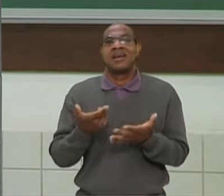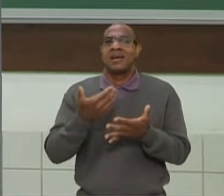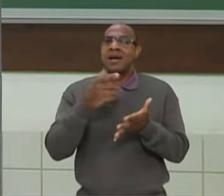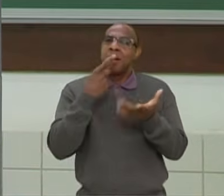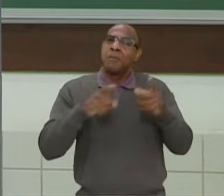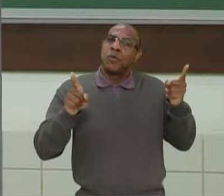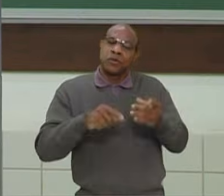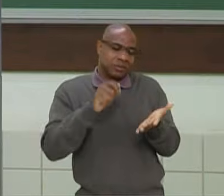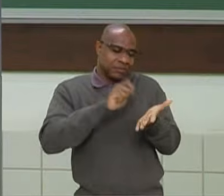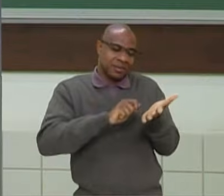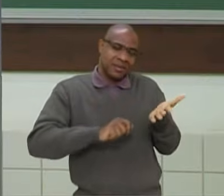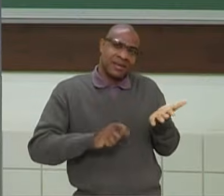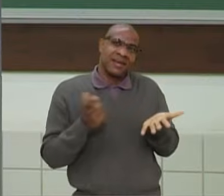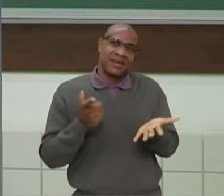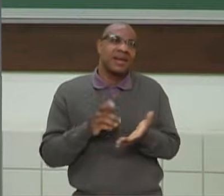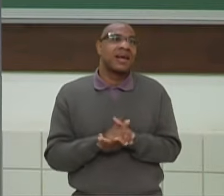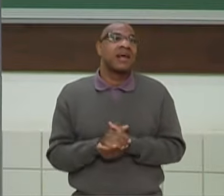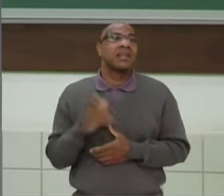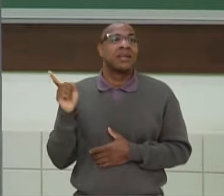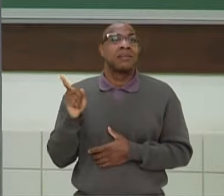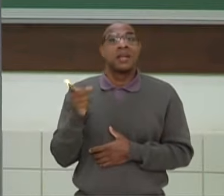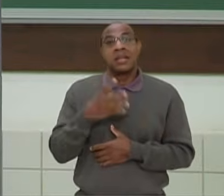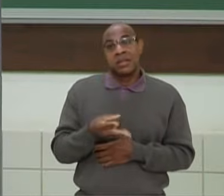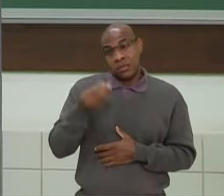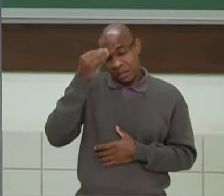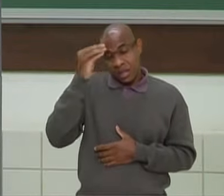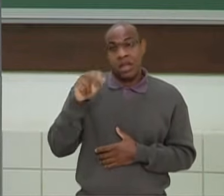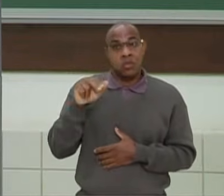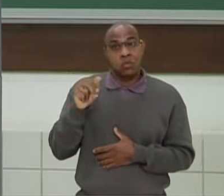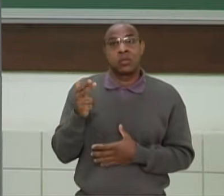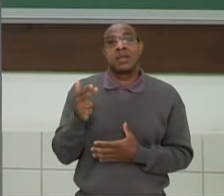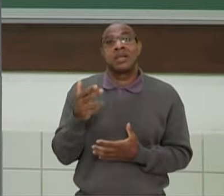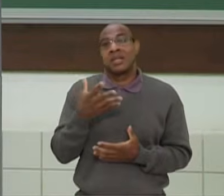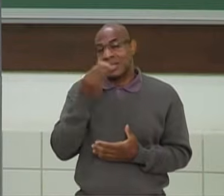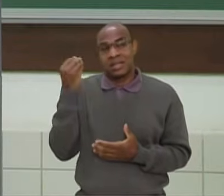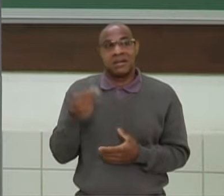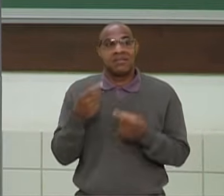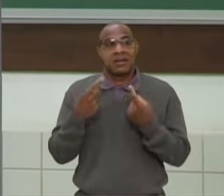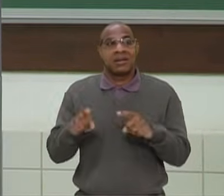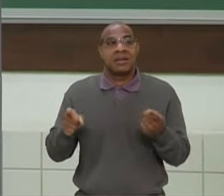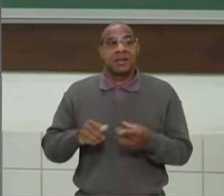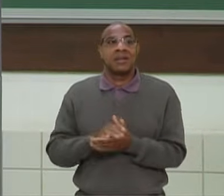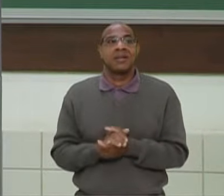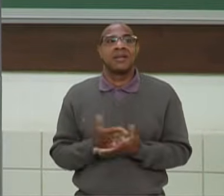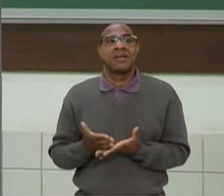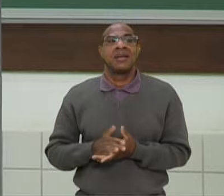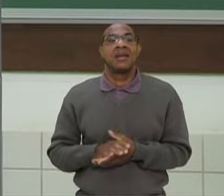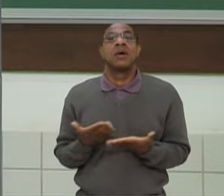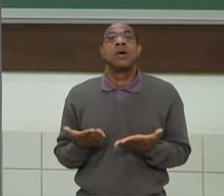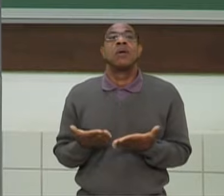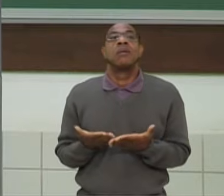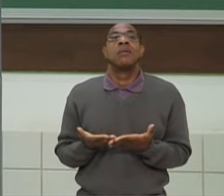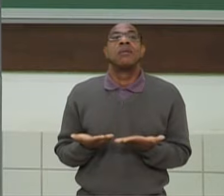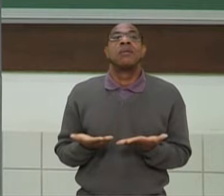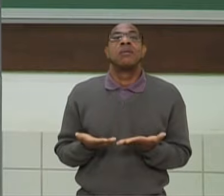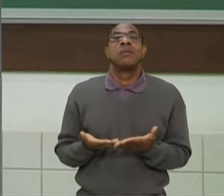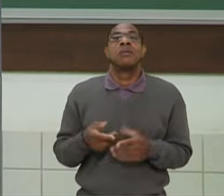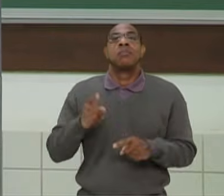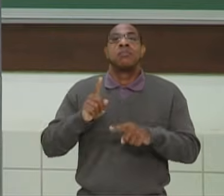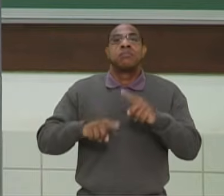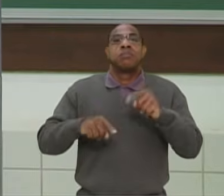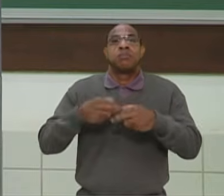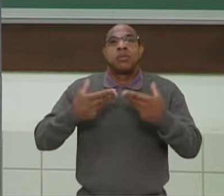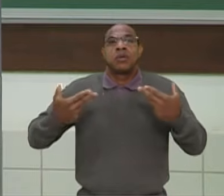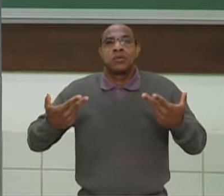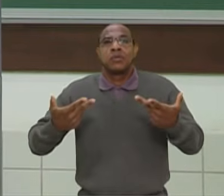e pra decorar esse conteúdo e nunca mais esquecer, fiz uma parodiazinha com um produto da indústria cultural, que é a música do